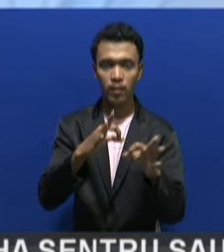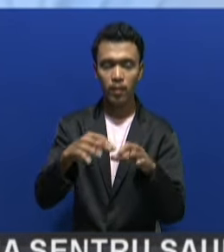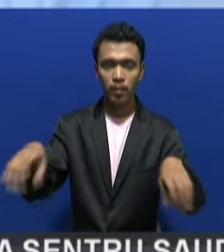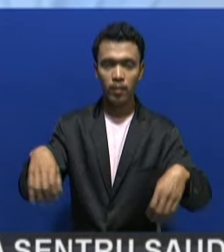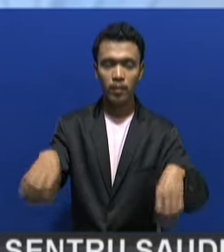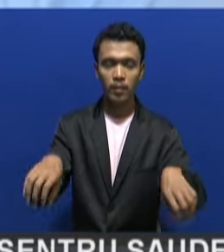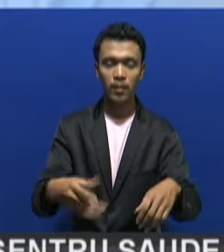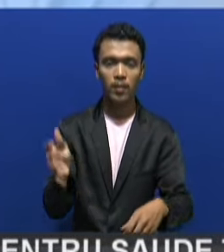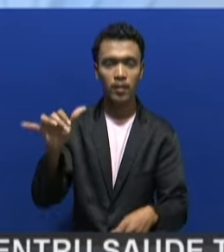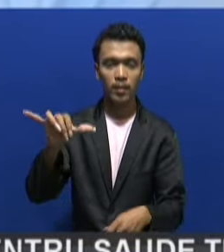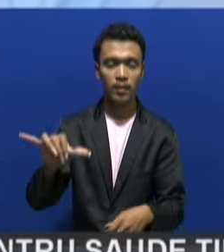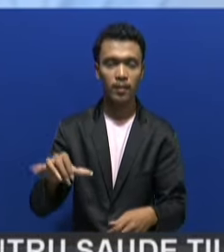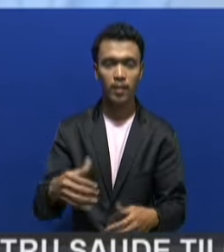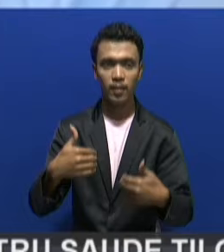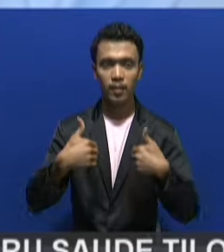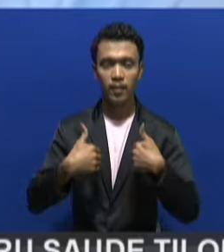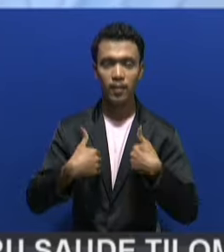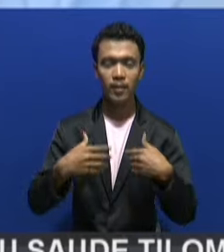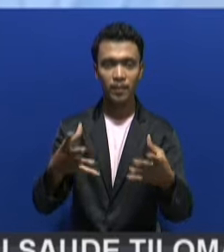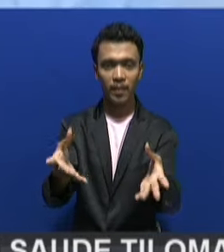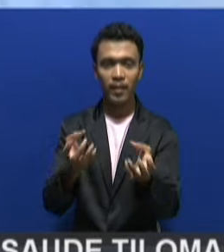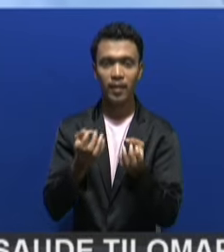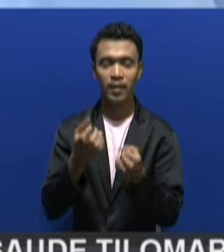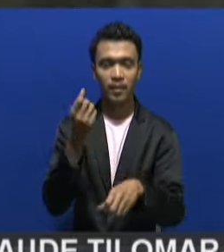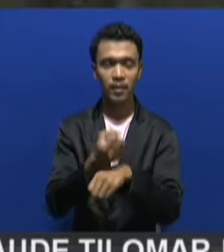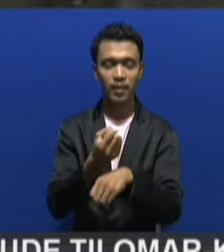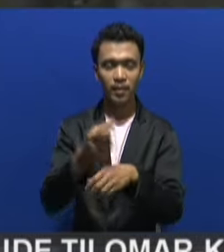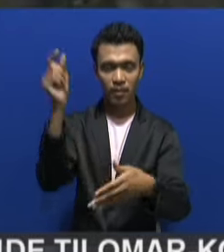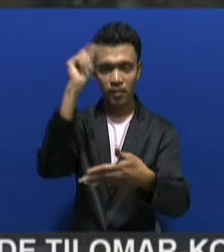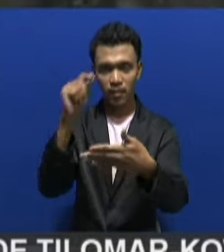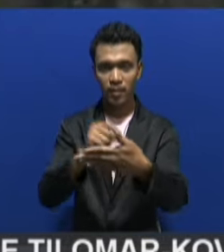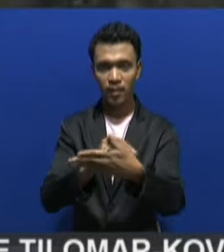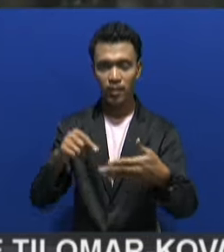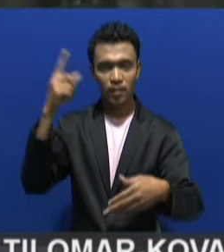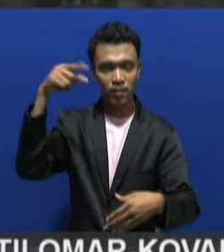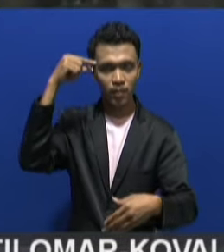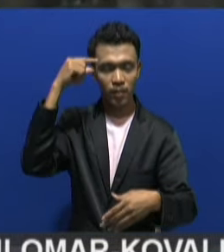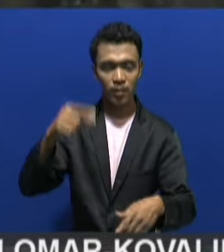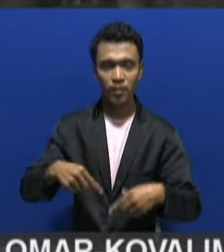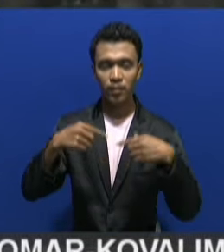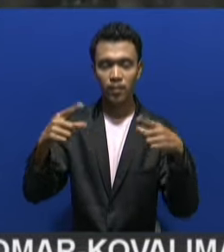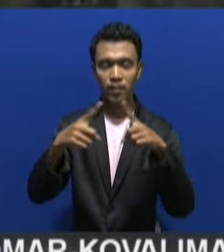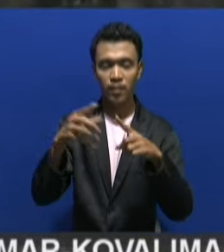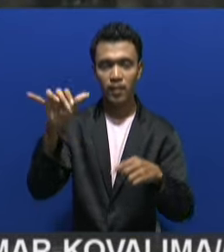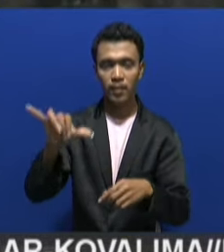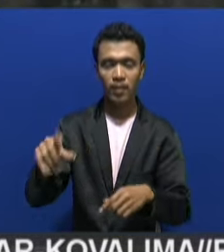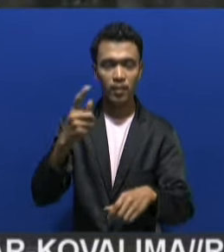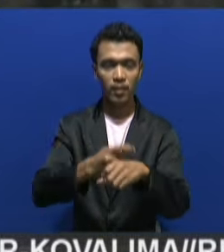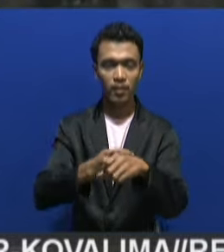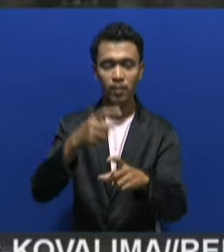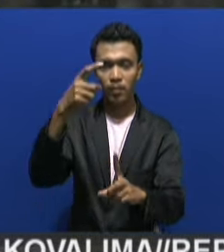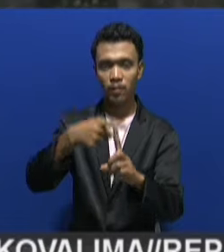Não se irá ir a comitimento de uma casa, para o contrato do mesmo governo foi Basira, na duração do tempo foi lançado